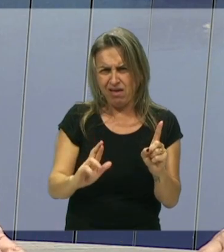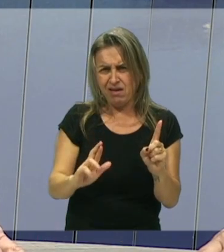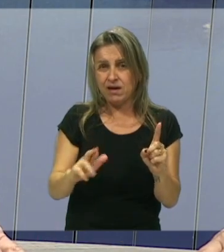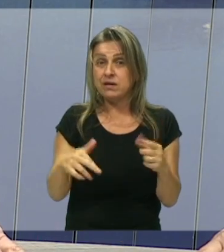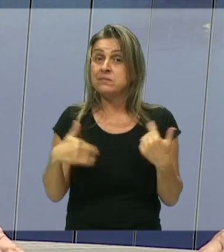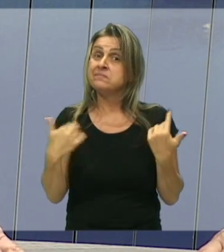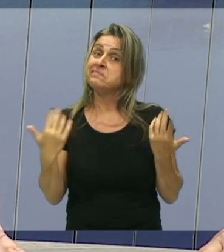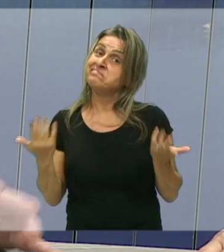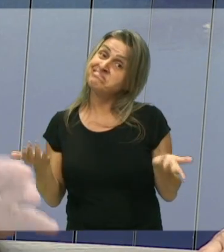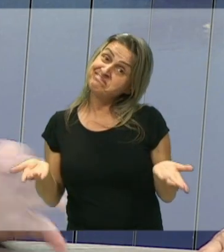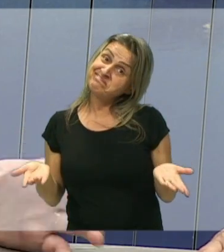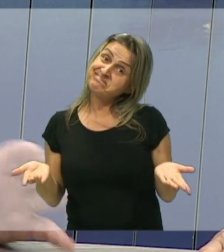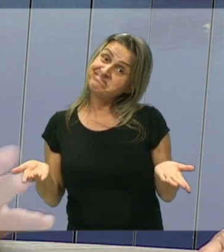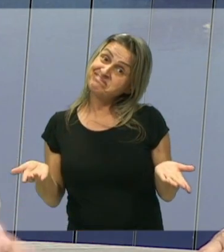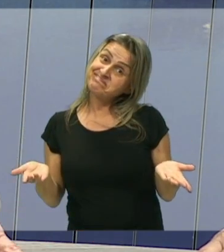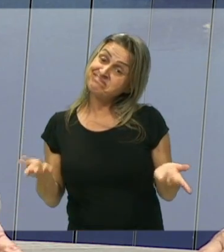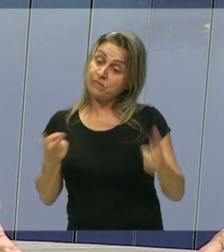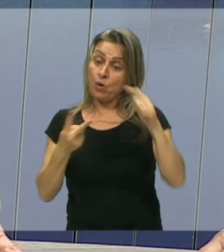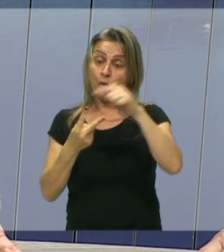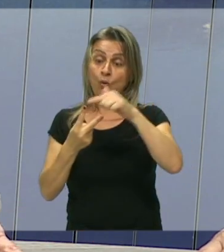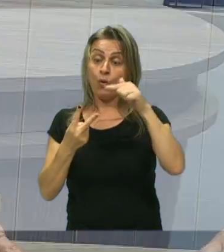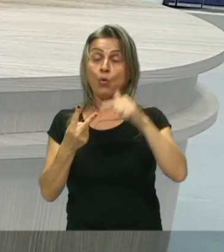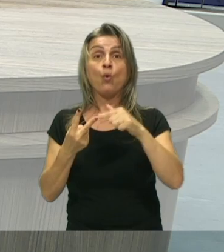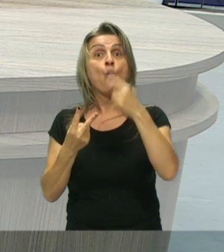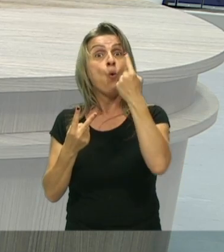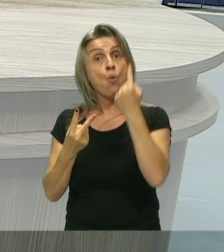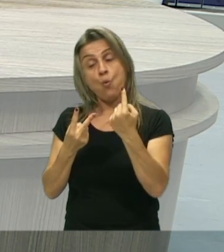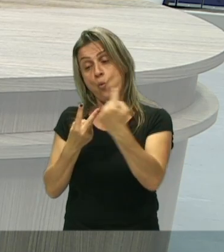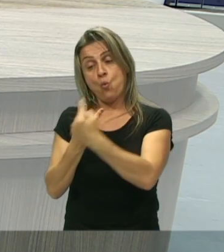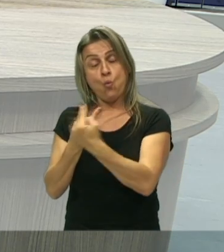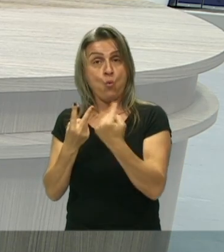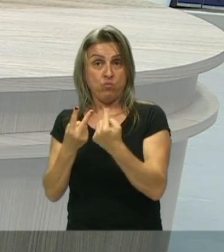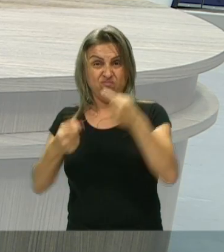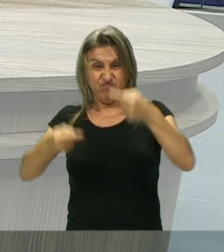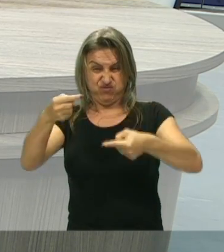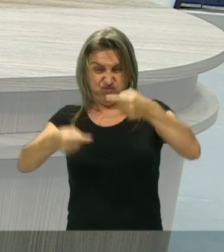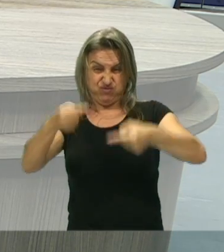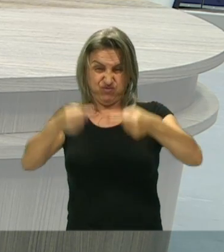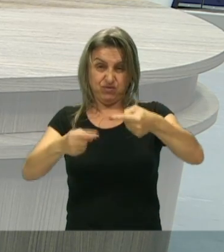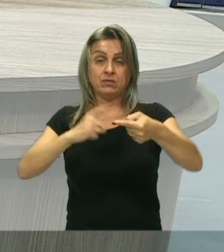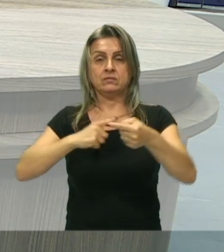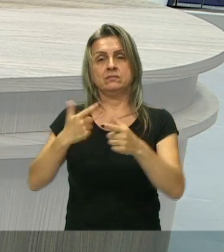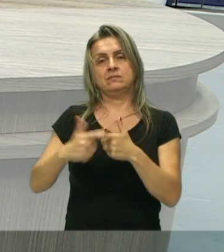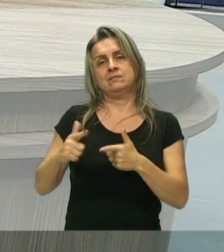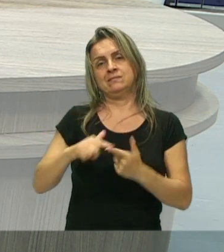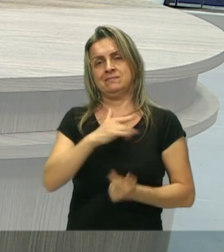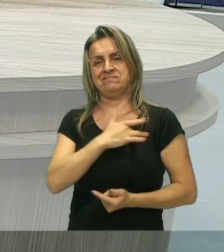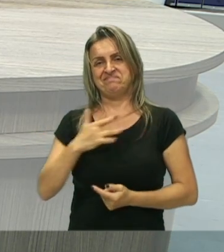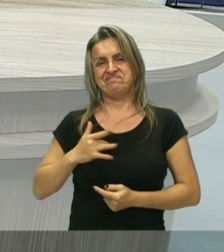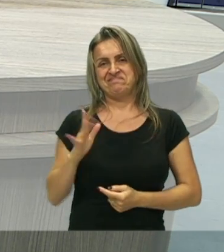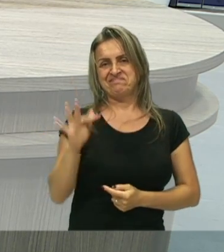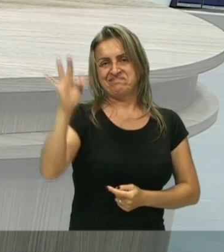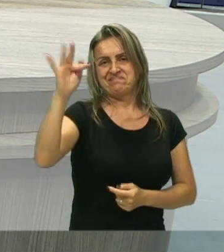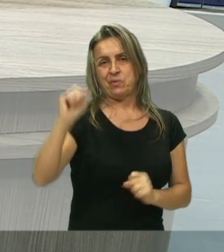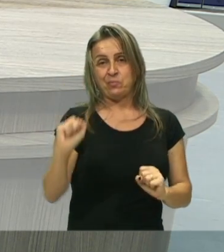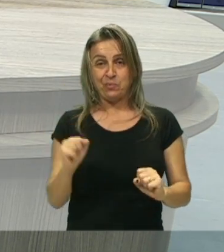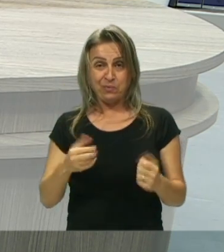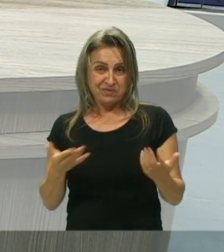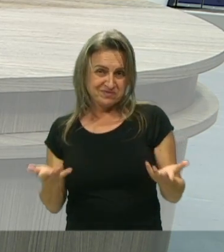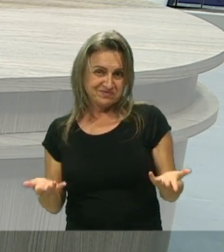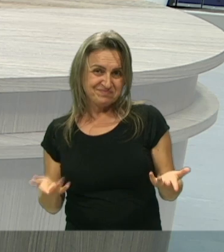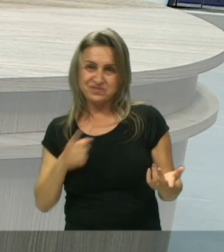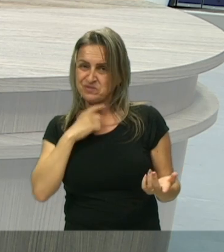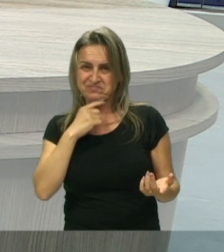faz algum dos dois vai ficar com problema de saúde. Com certeza. E é isso que tu está falando, por exemplo, aqui dentro do próprio